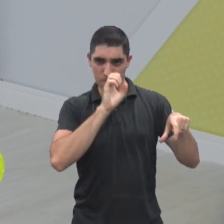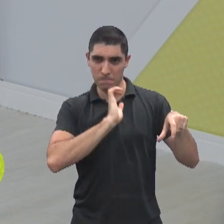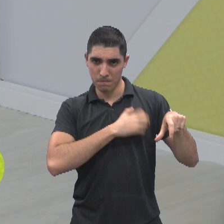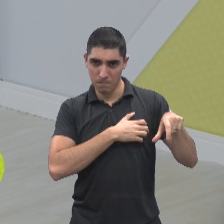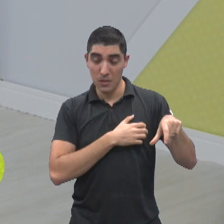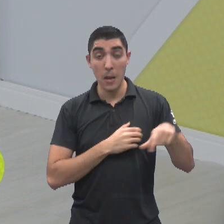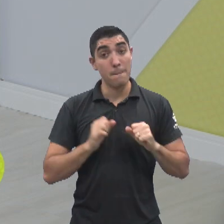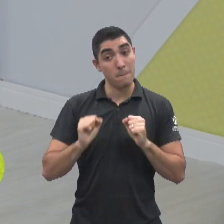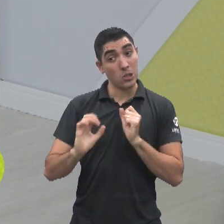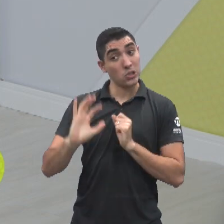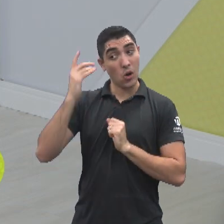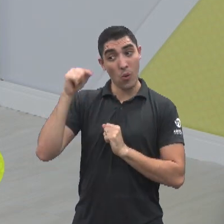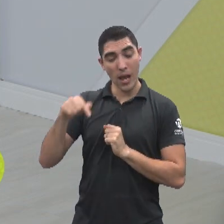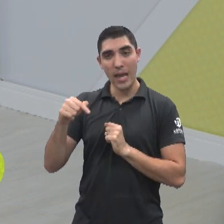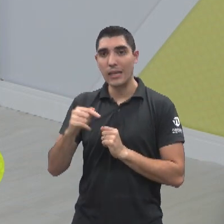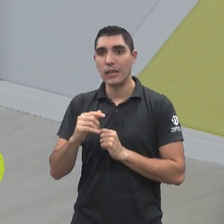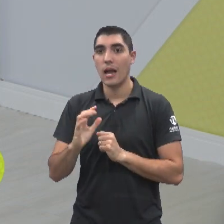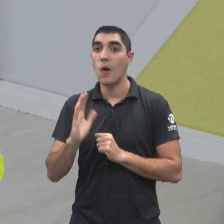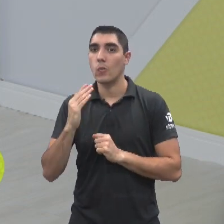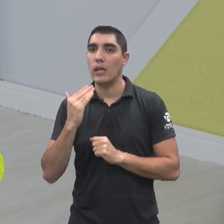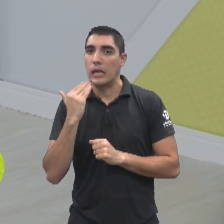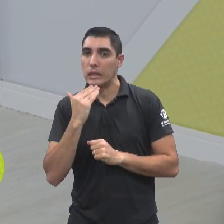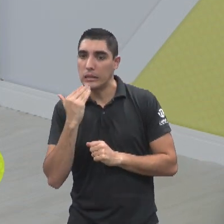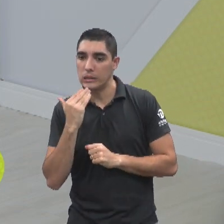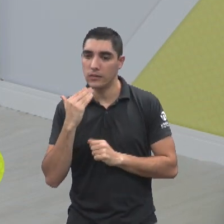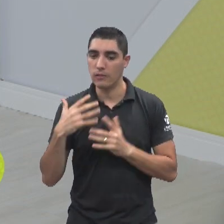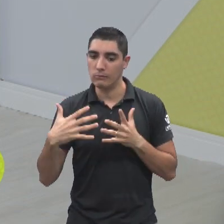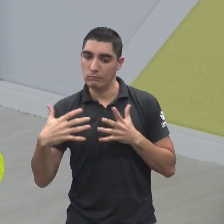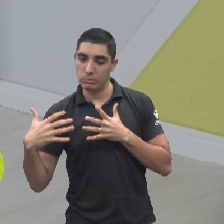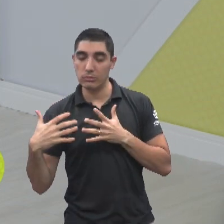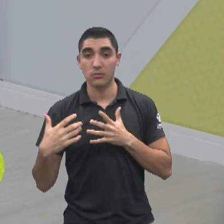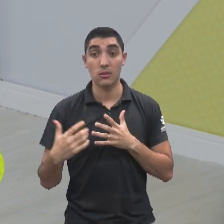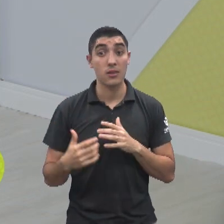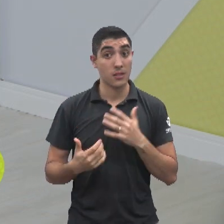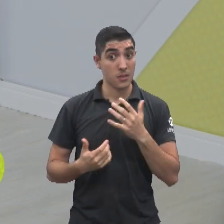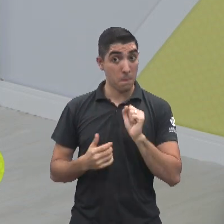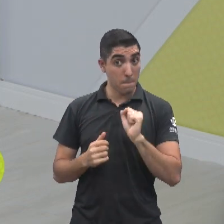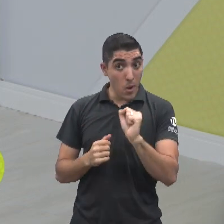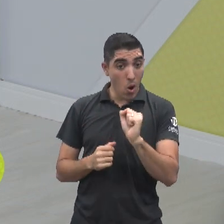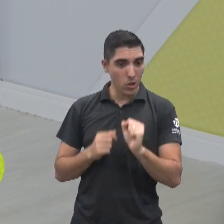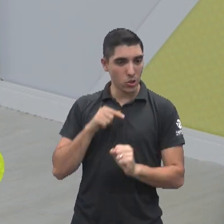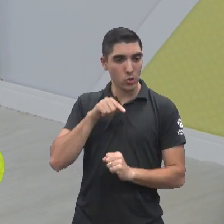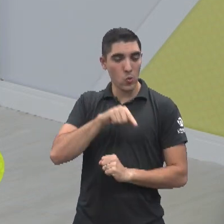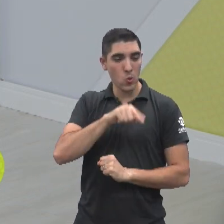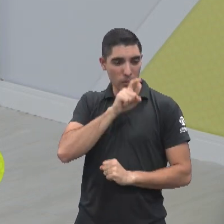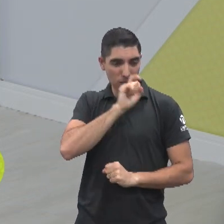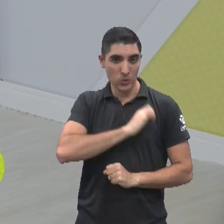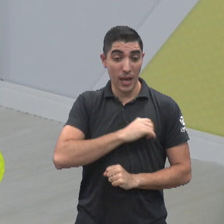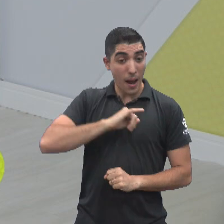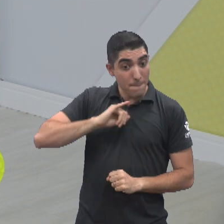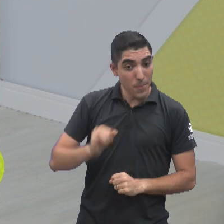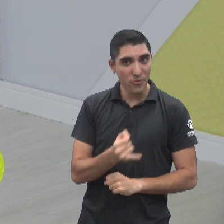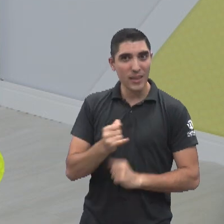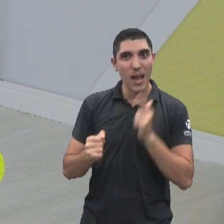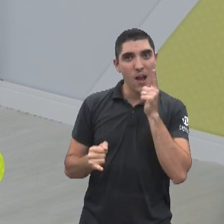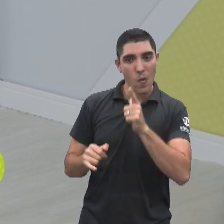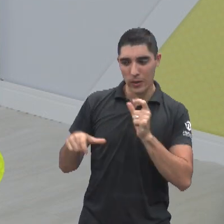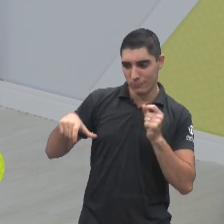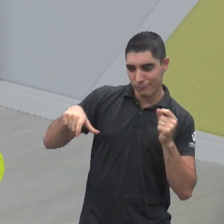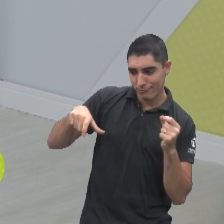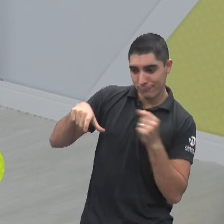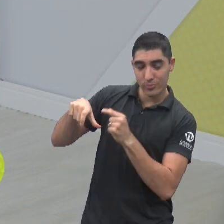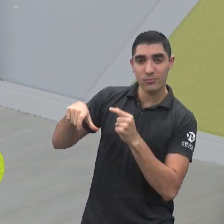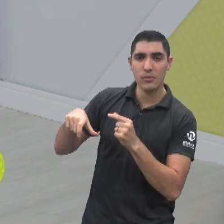mais espaços para o São José trabalhar. Talvez seja aí o caminho para o São José conquistar a vitória fora de casa, e eu entendo que o São